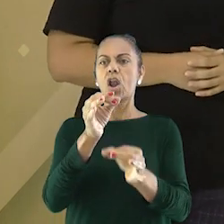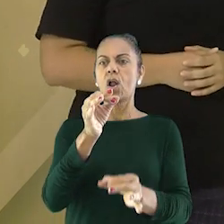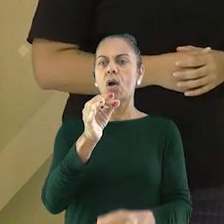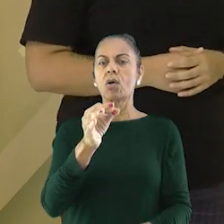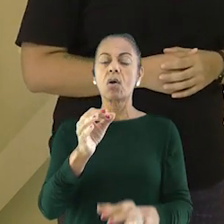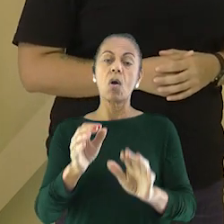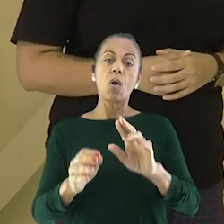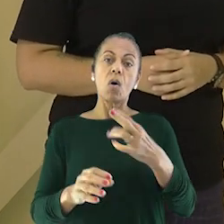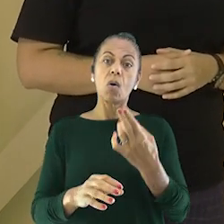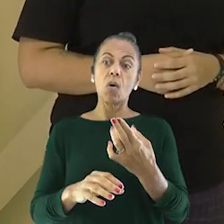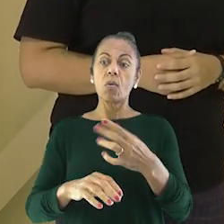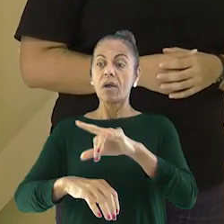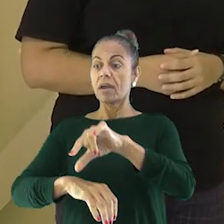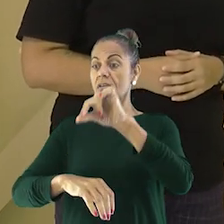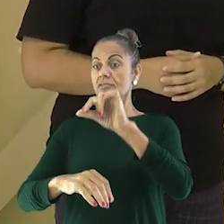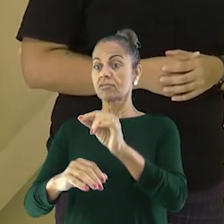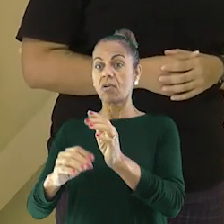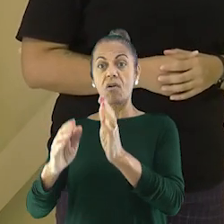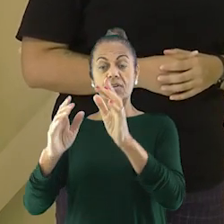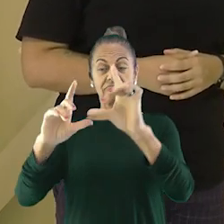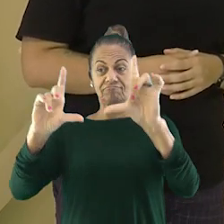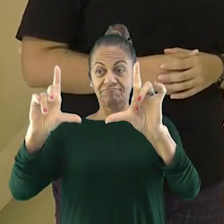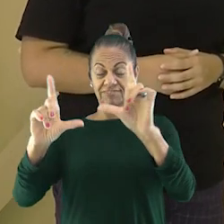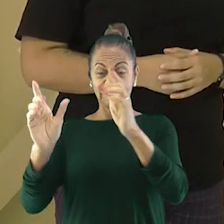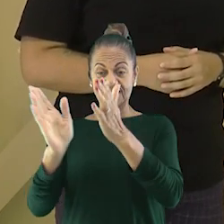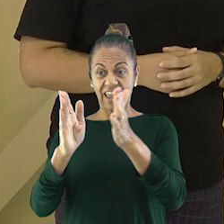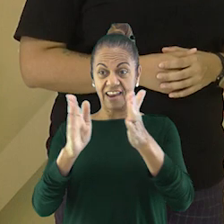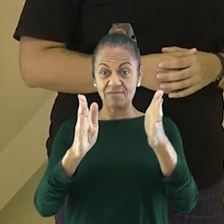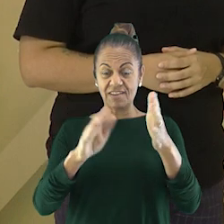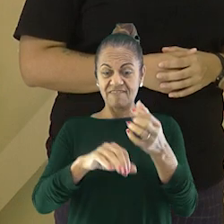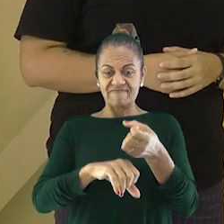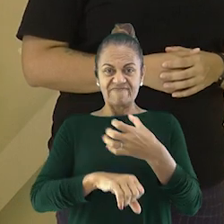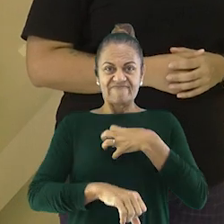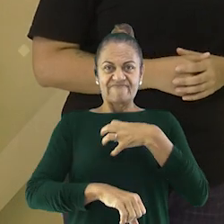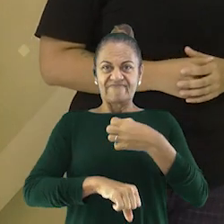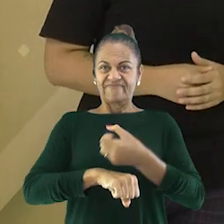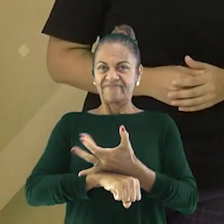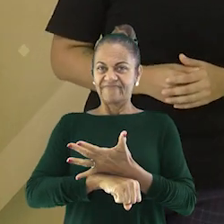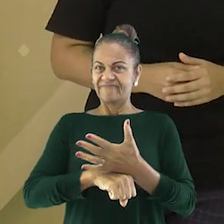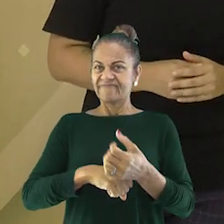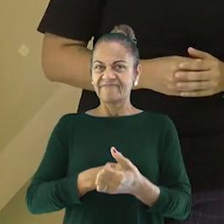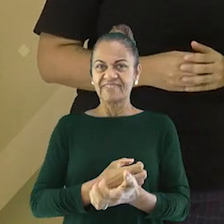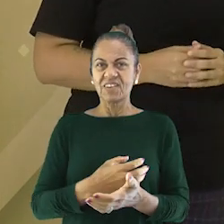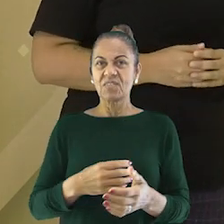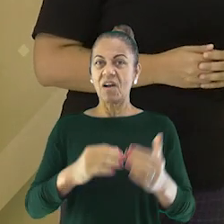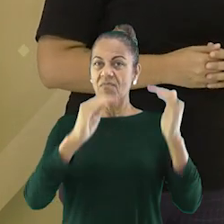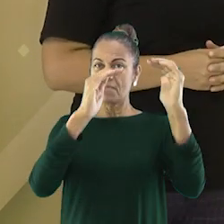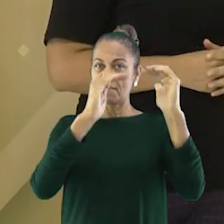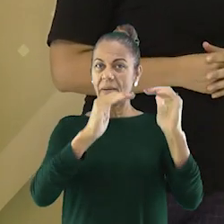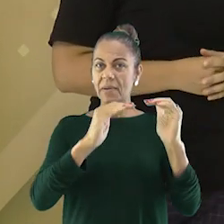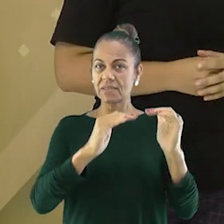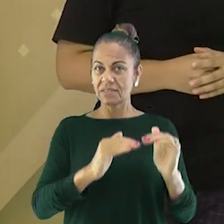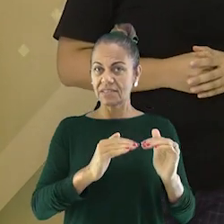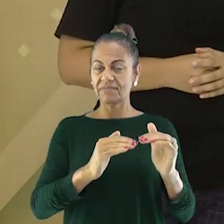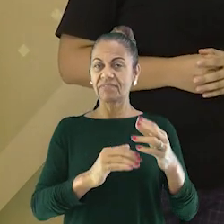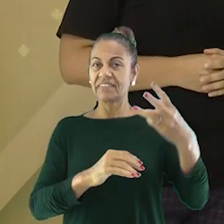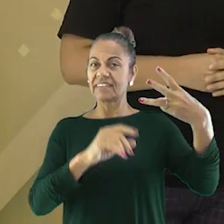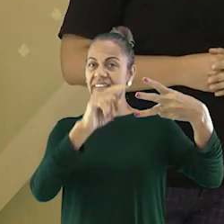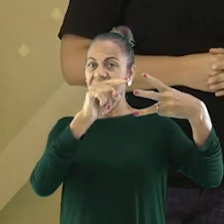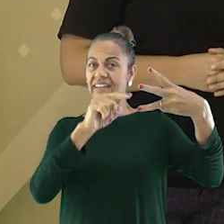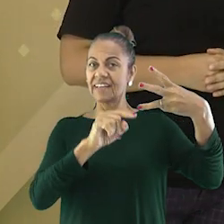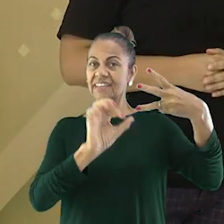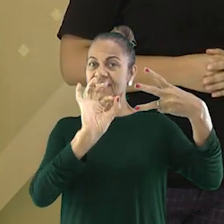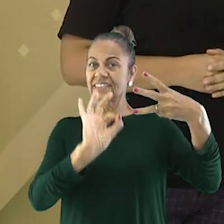emocionantes? Antes de responderem, escutem outra vez a fala da professora. Vejam qual foi a resposta